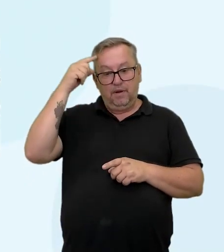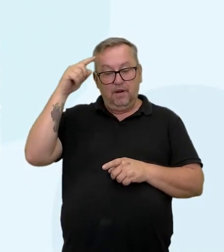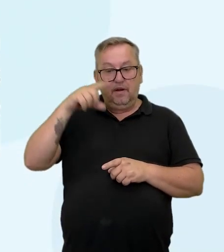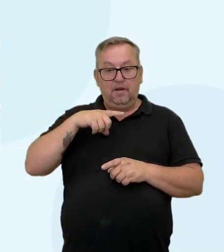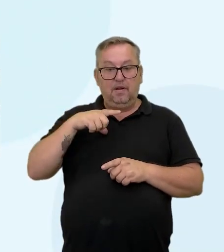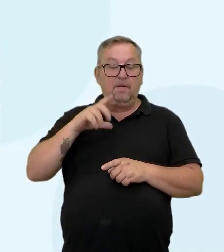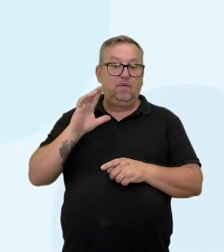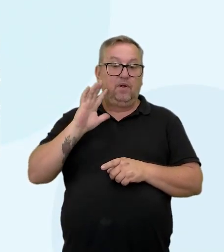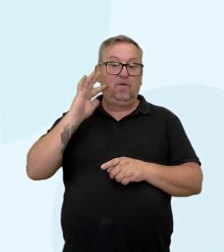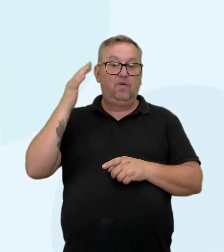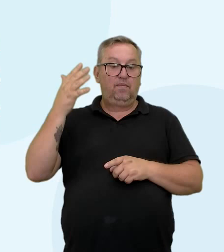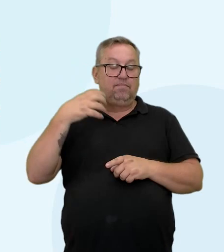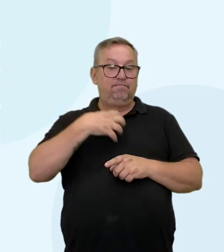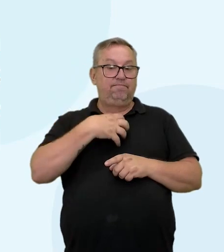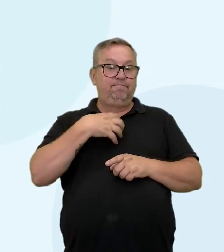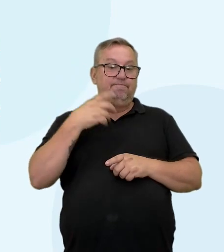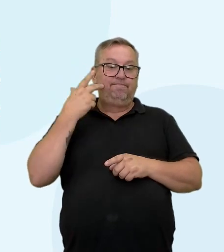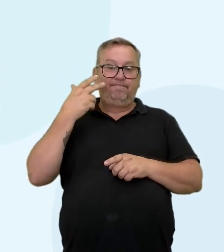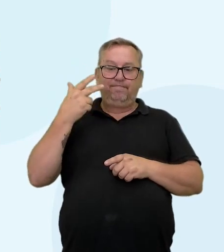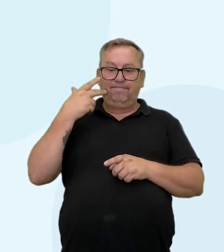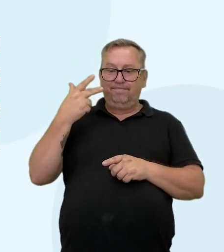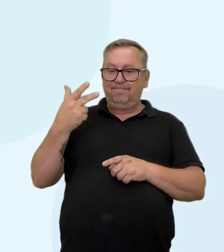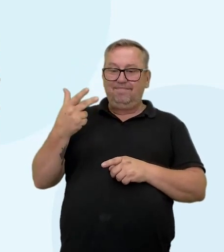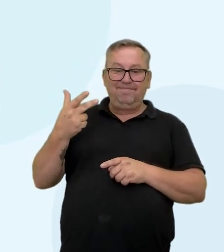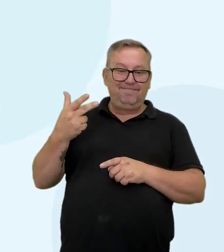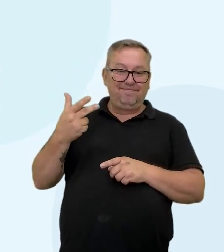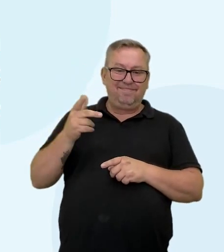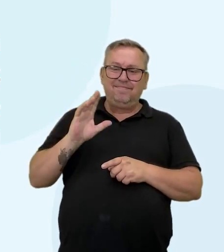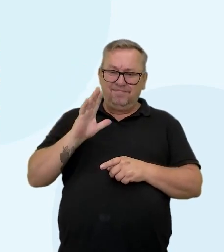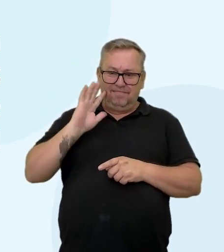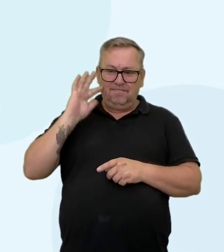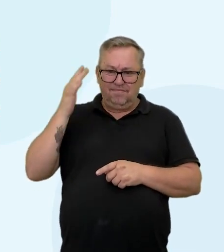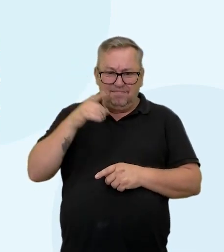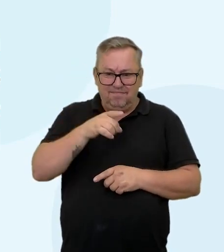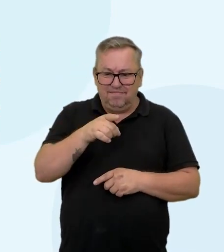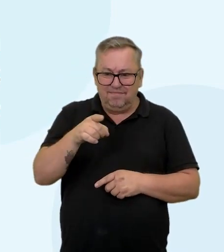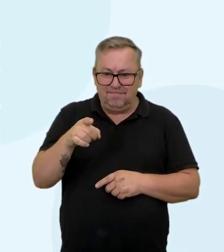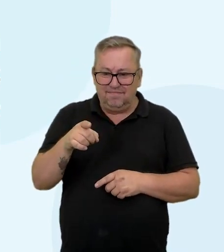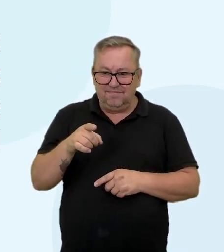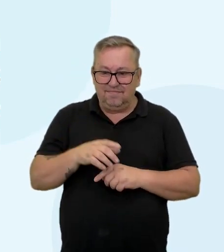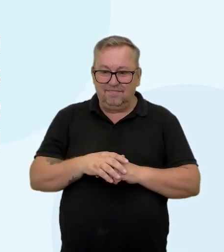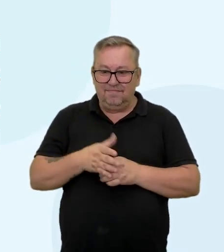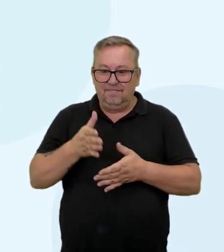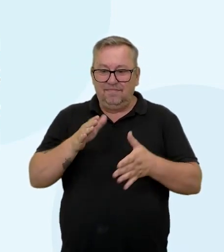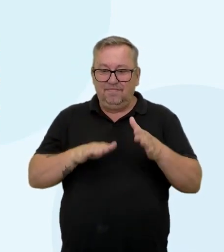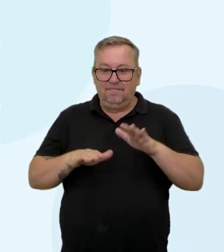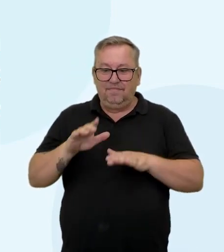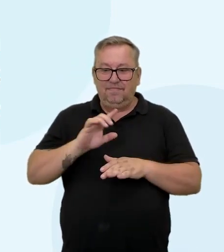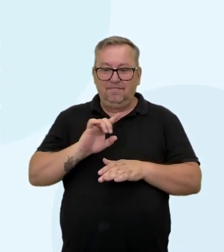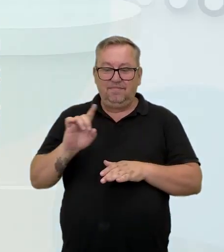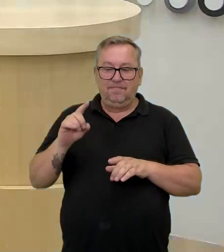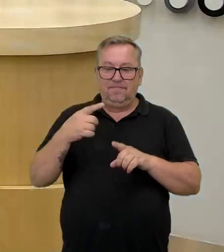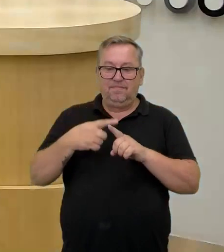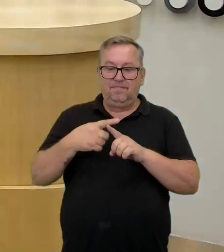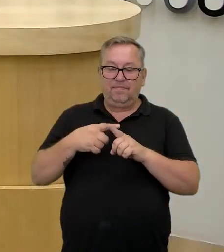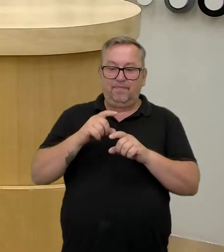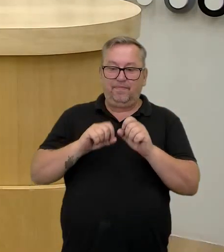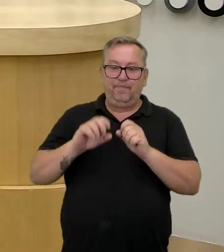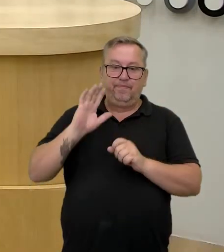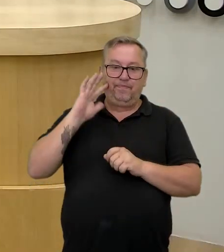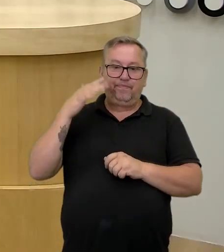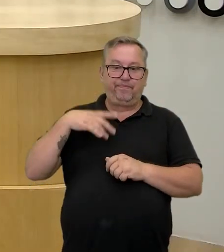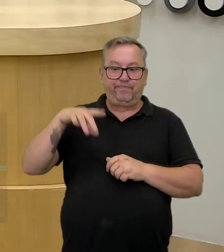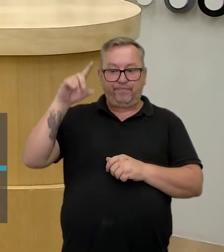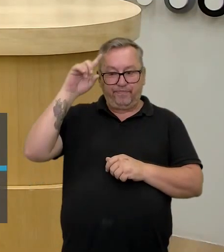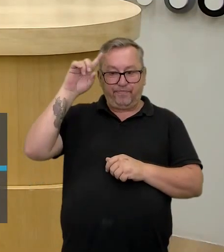estava resolvendo de forma natural e espontânea. Já aconteceu isso com você? Às vezes não, né? Porque é tão